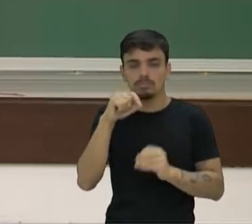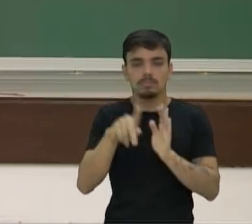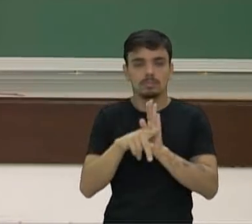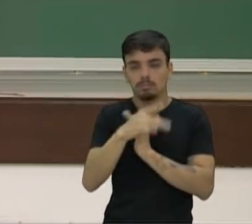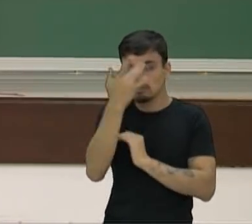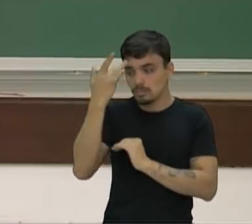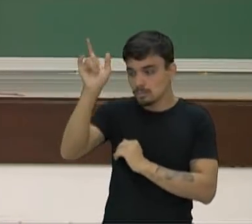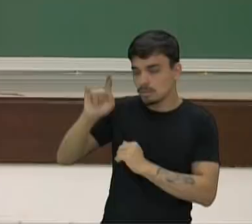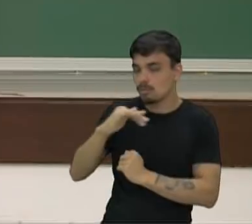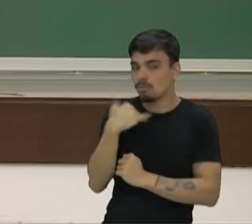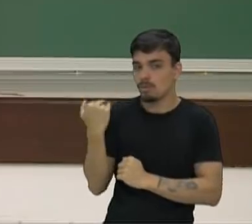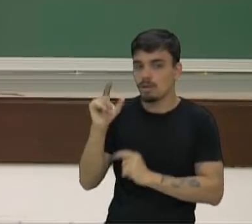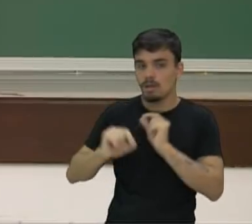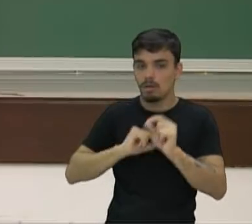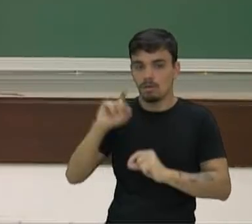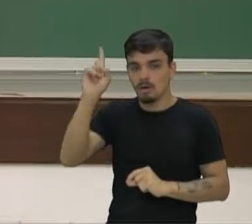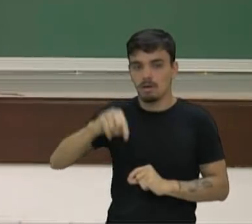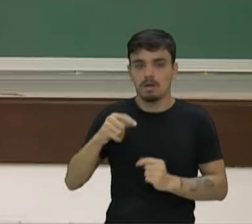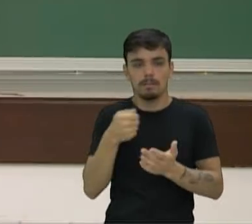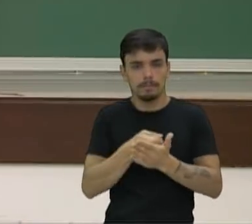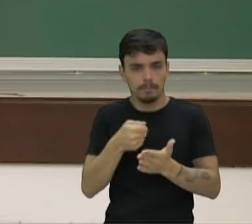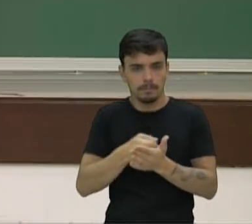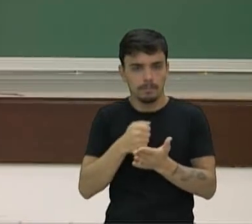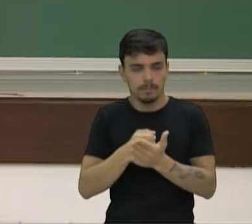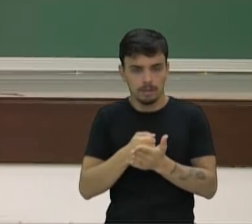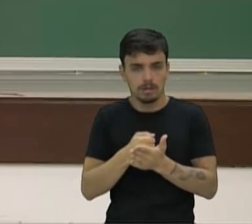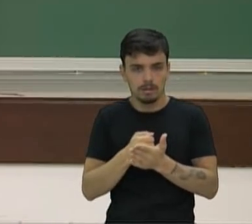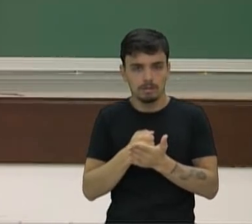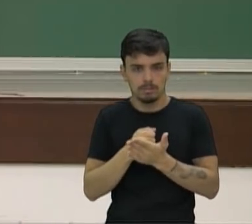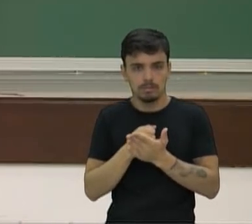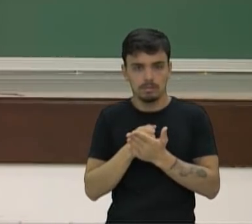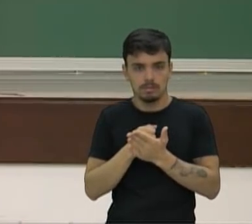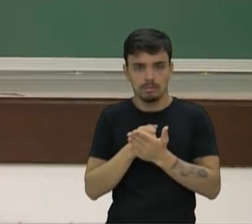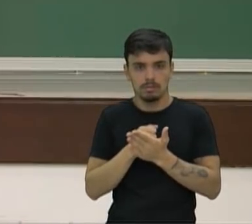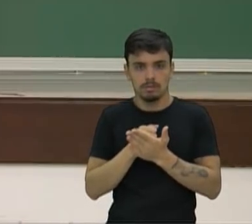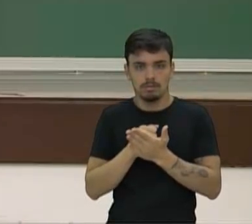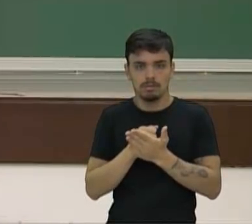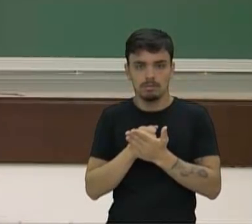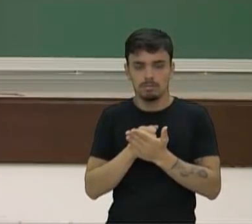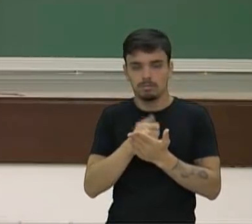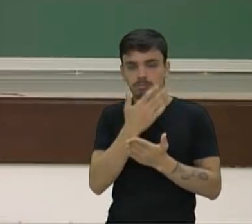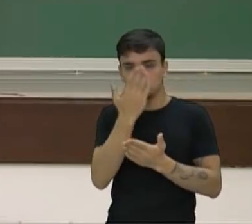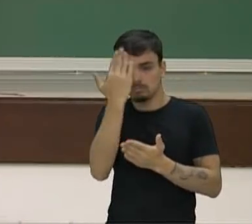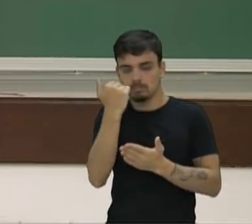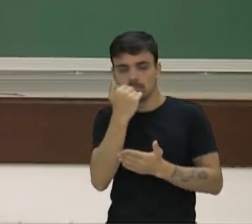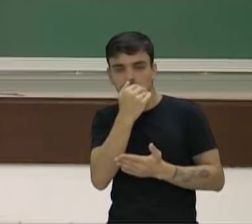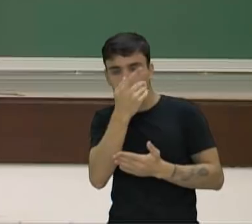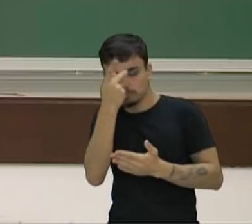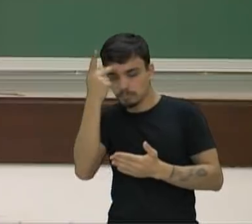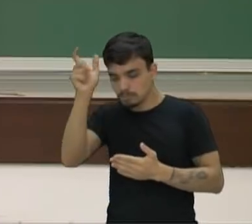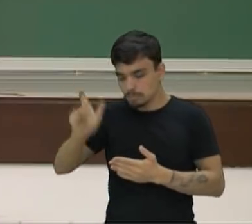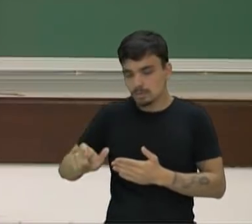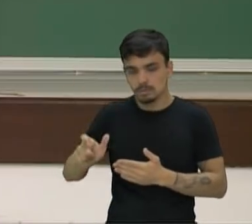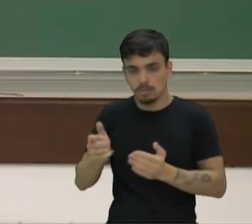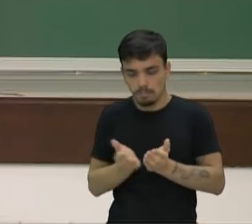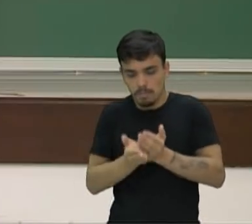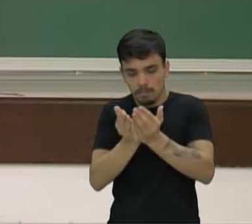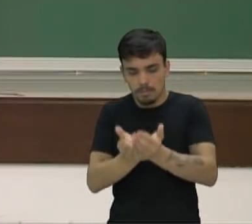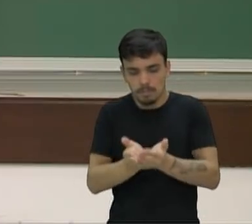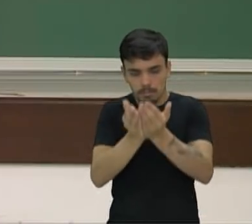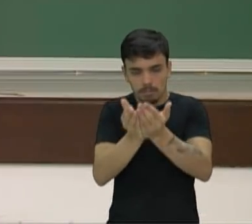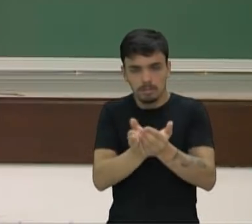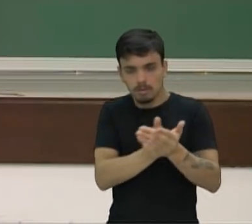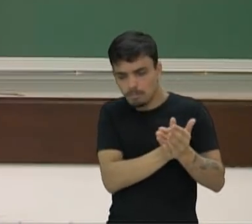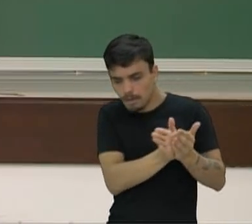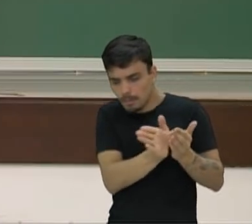acreditavam que seria pago a esse barqueiro para atravessar os rios que